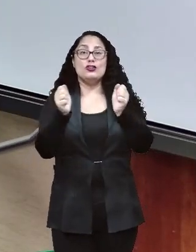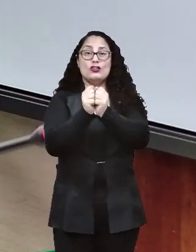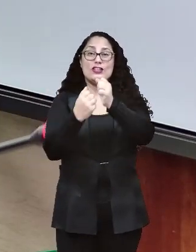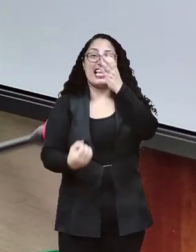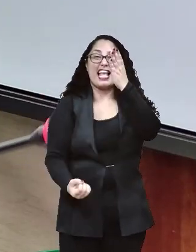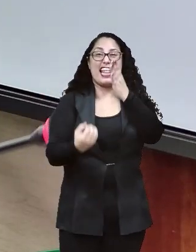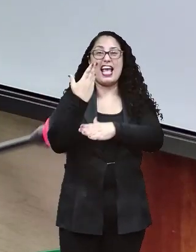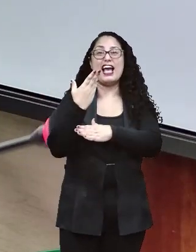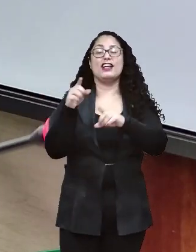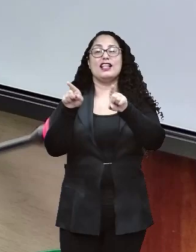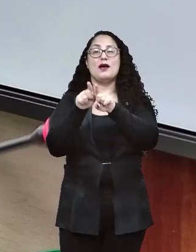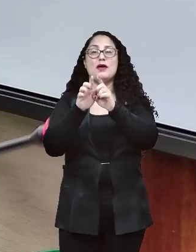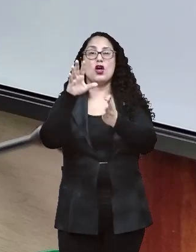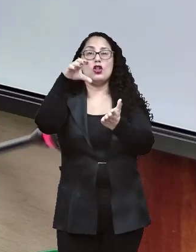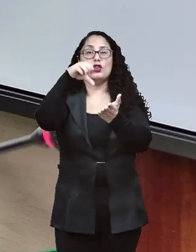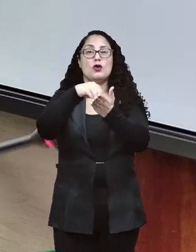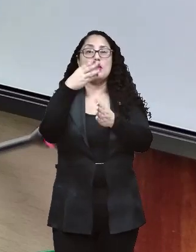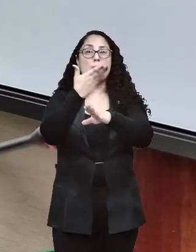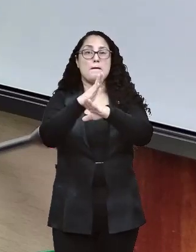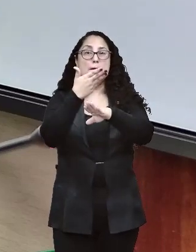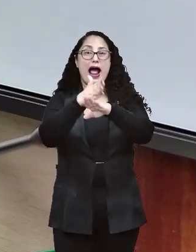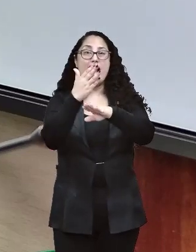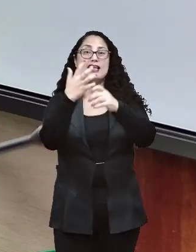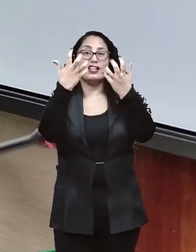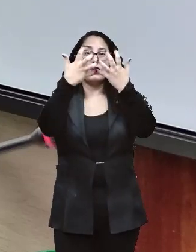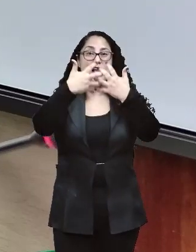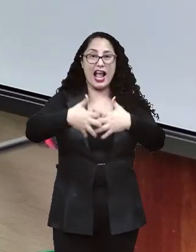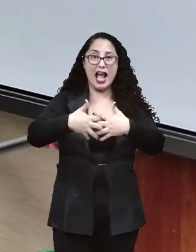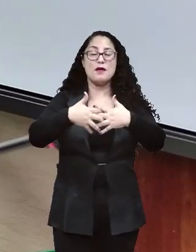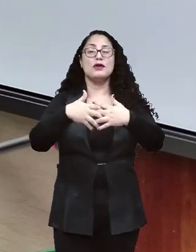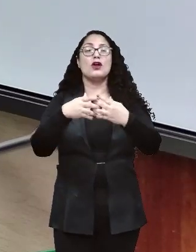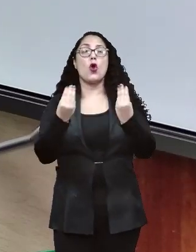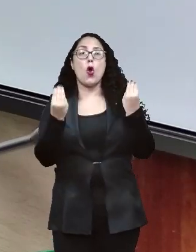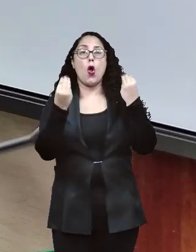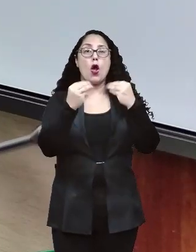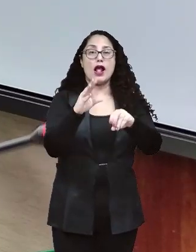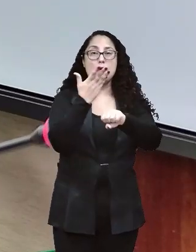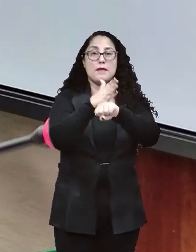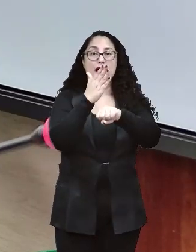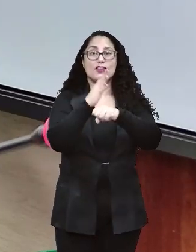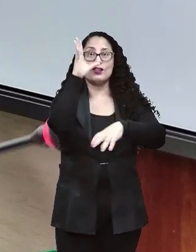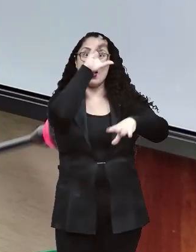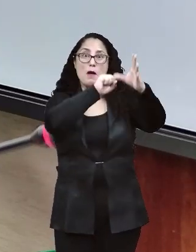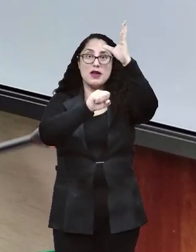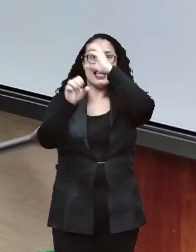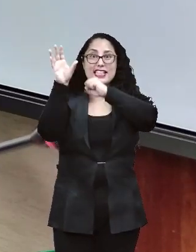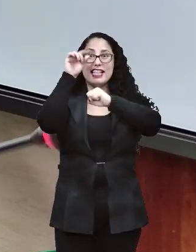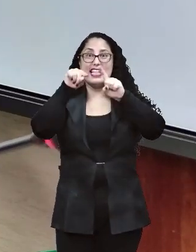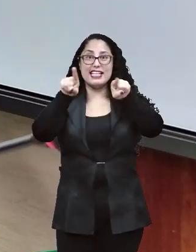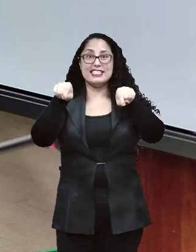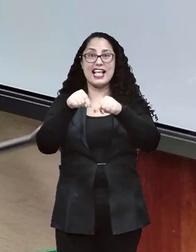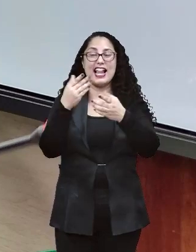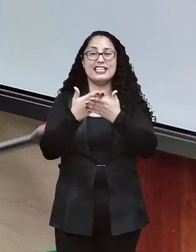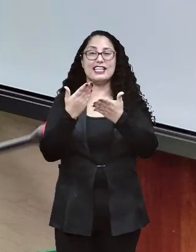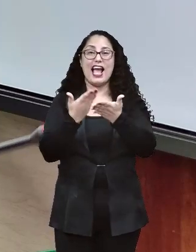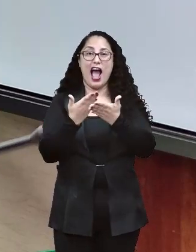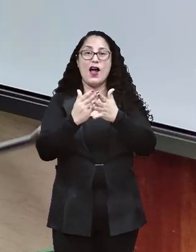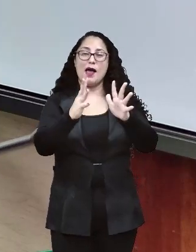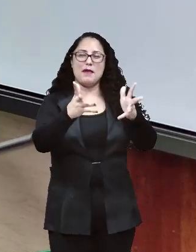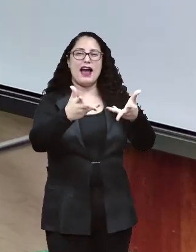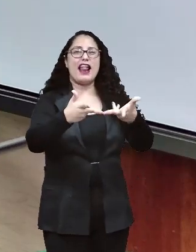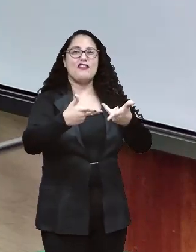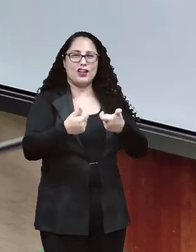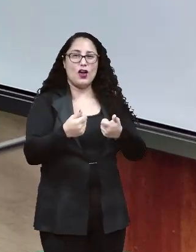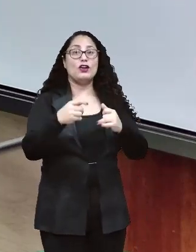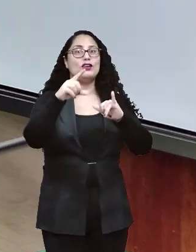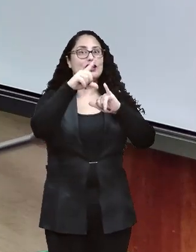o NPA, né, com o Núcleo de Práticas Administrativas lá no Gama, assim, de poder estar colocando em prática o que eu estou aprendendo em sala de aula. Né? Que maravilhoso, então, né? O IFB tem